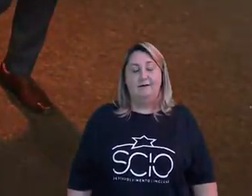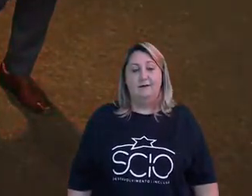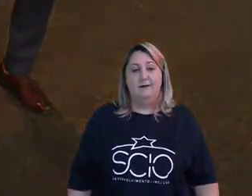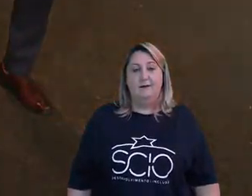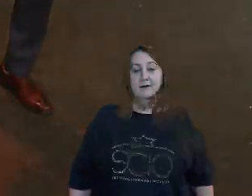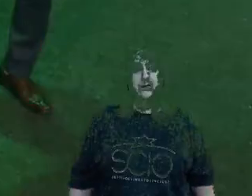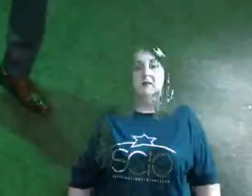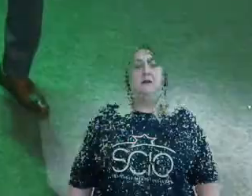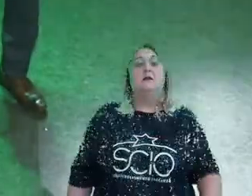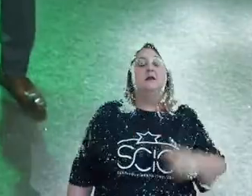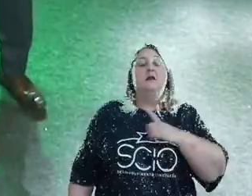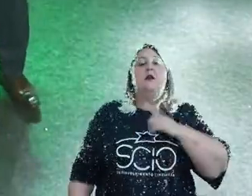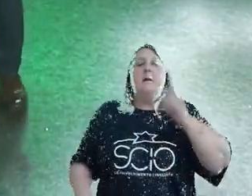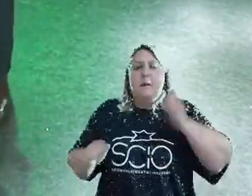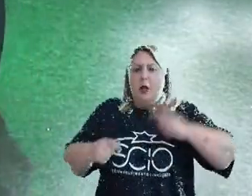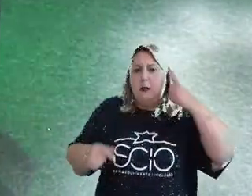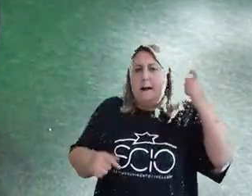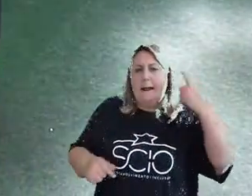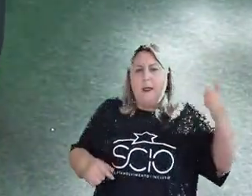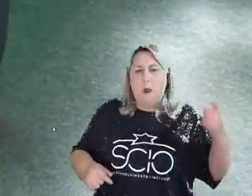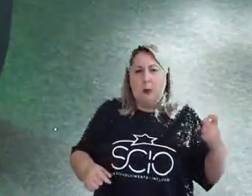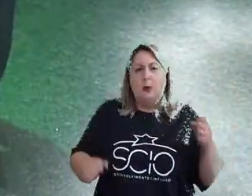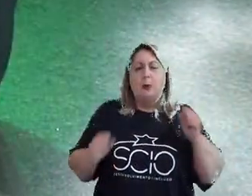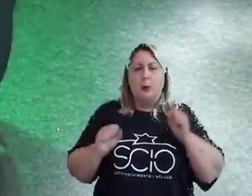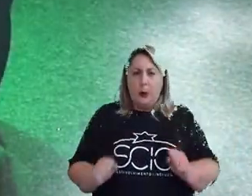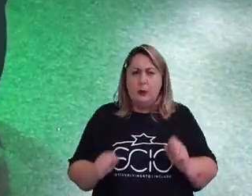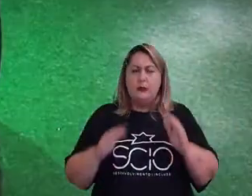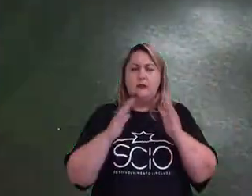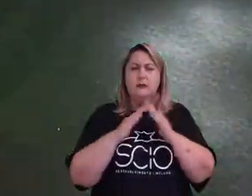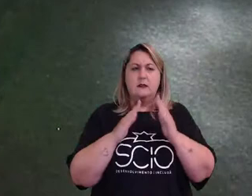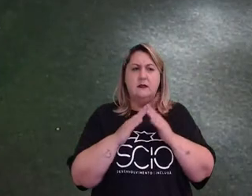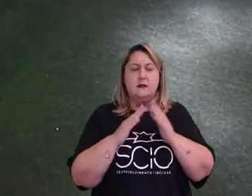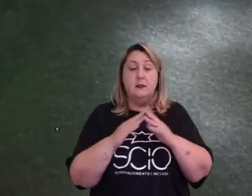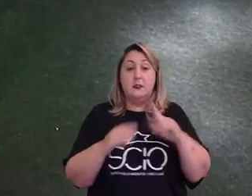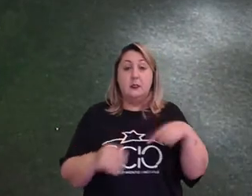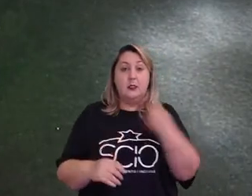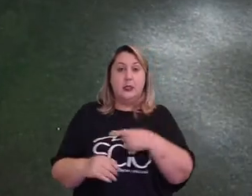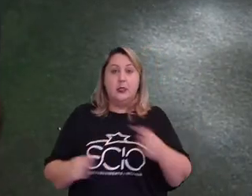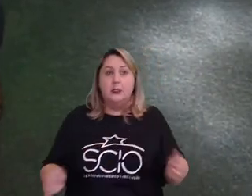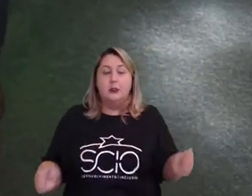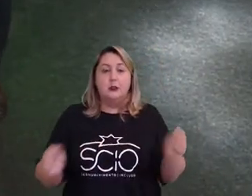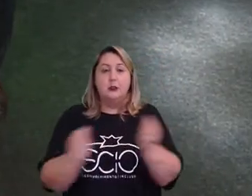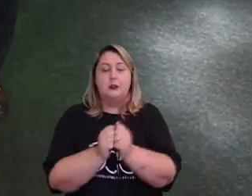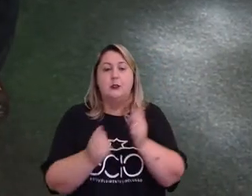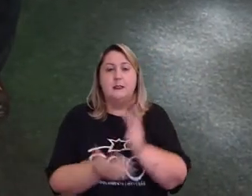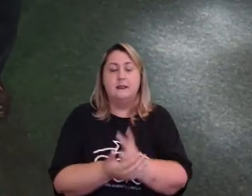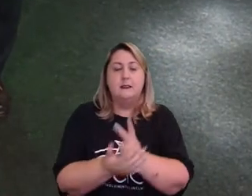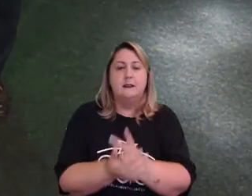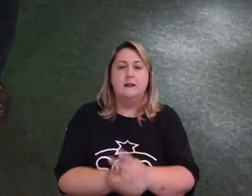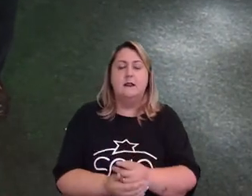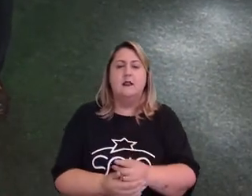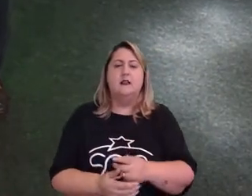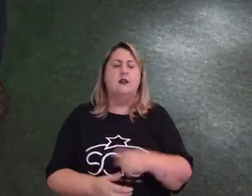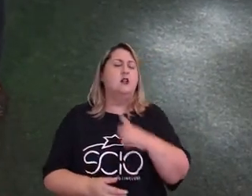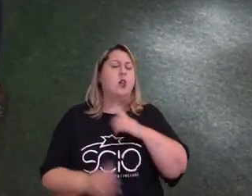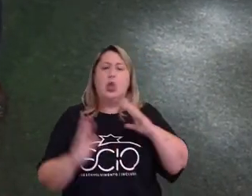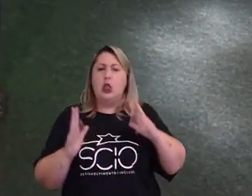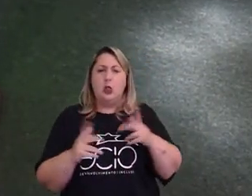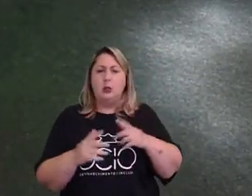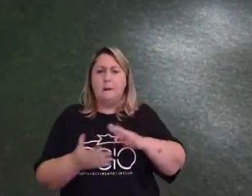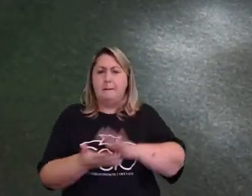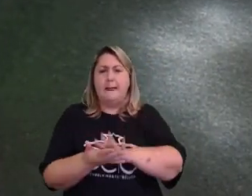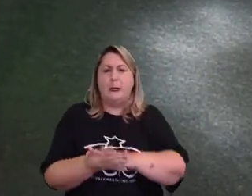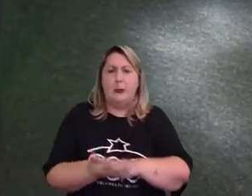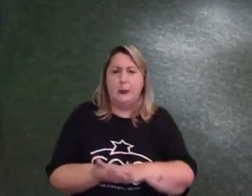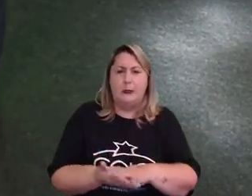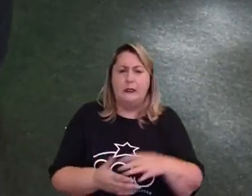Pode bater palma, pode fazer barulho. A galera que tá em casa, estamos sempre juntos. É do sertanejo, vai pro pagode, vai lá